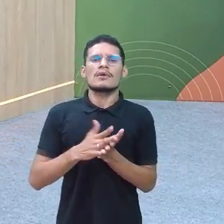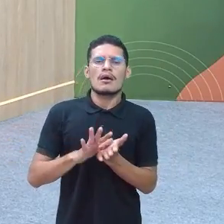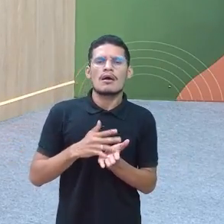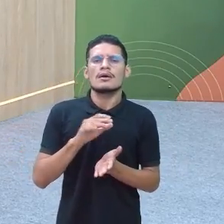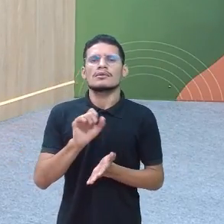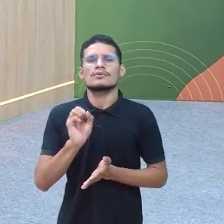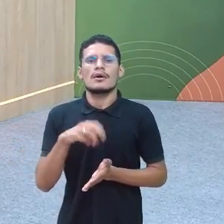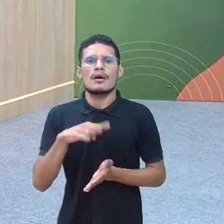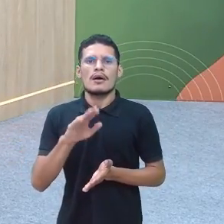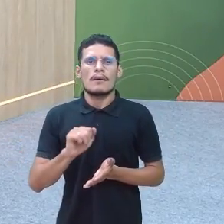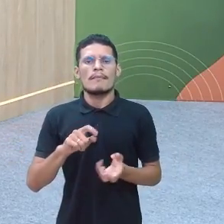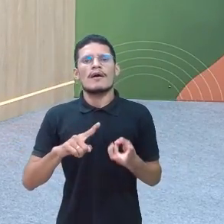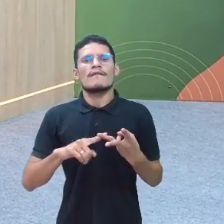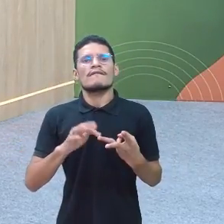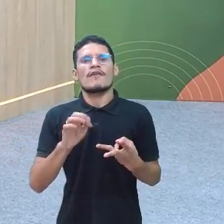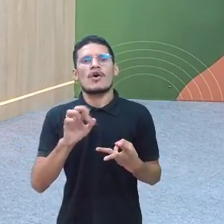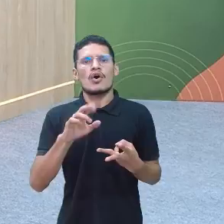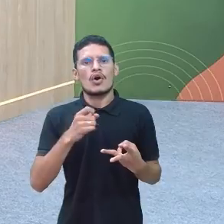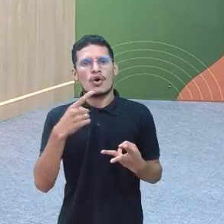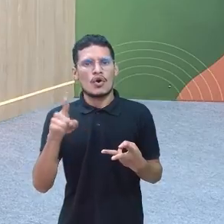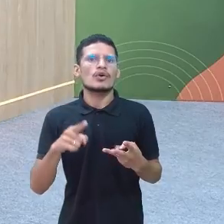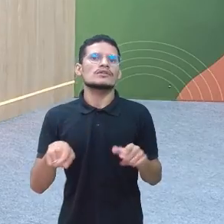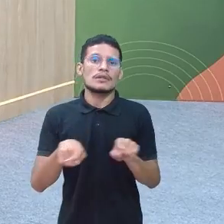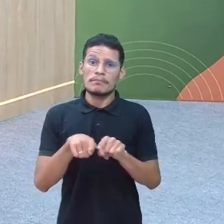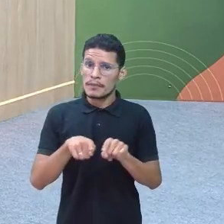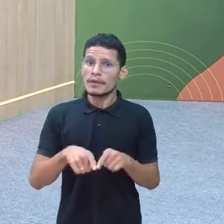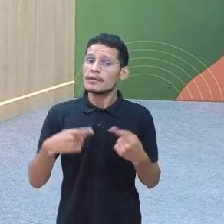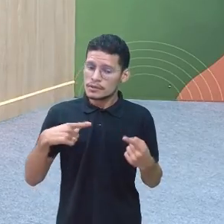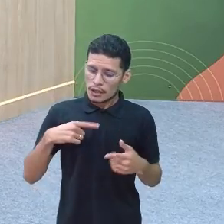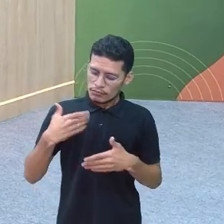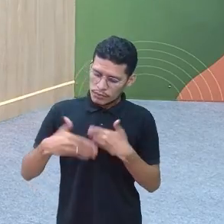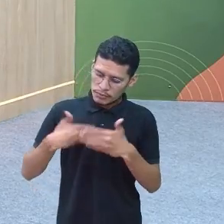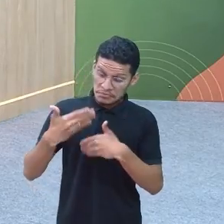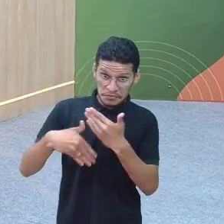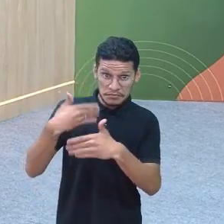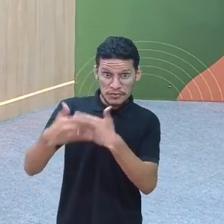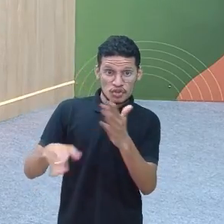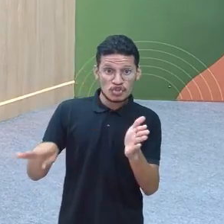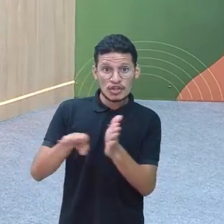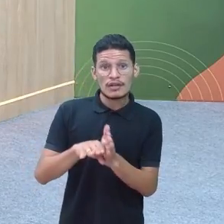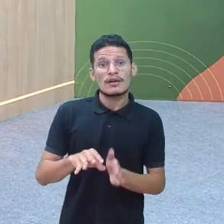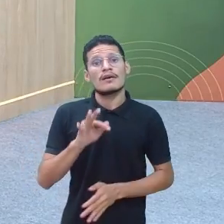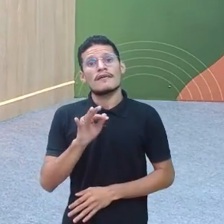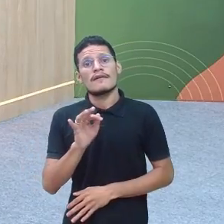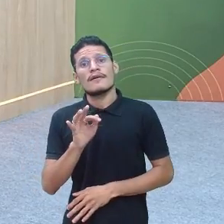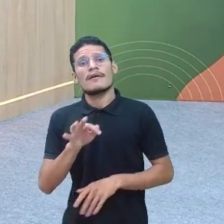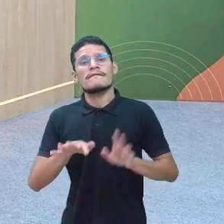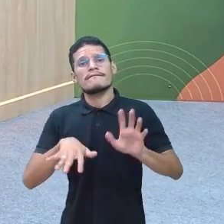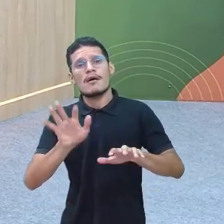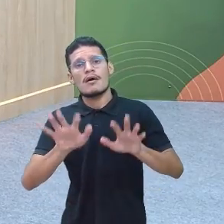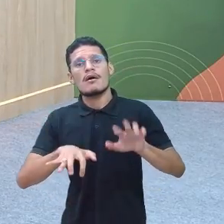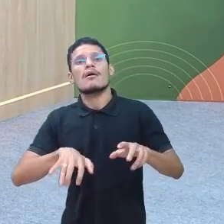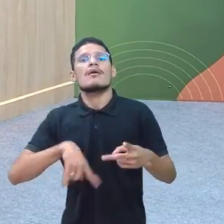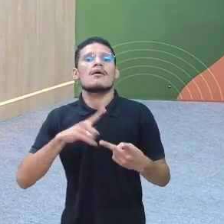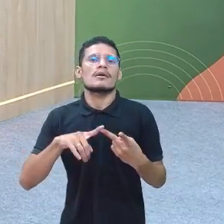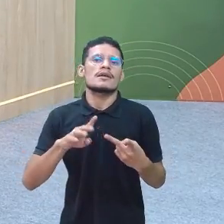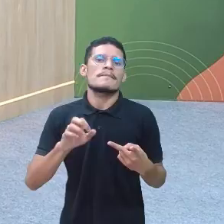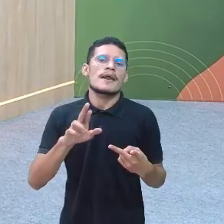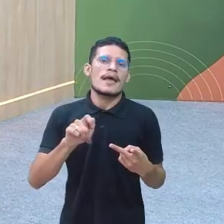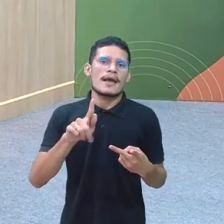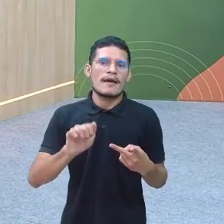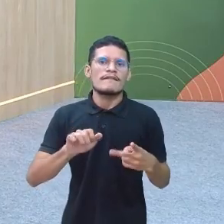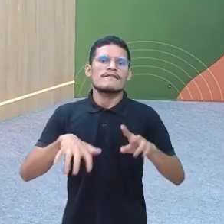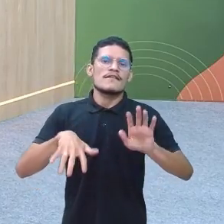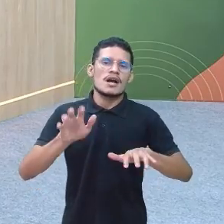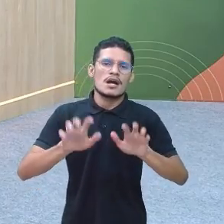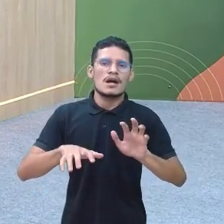o próprio forró. E aí a gente vai evoluindo, chega no funk, no brega funk, e isso